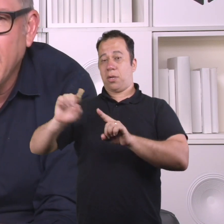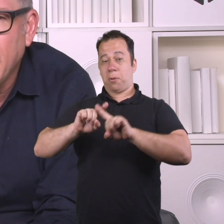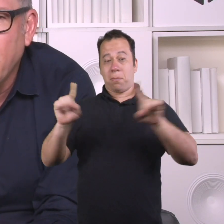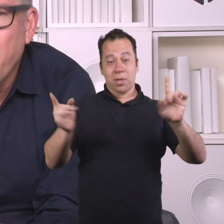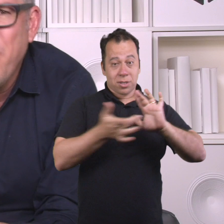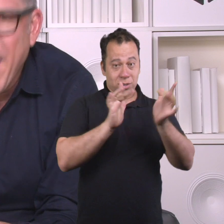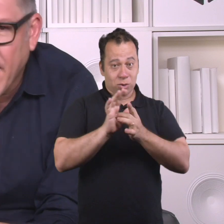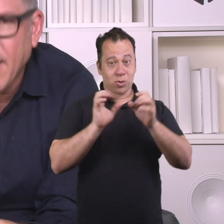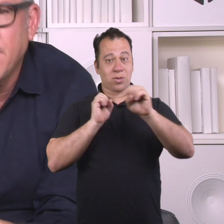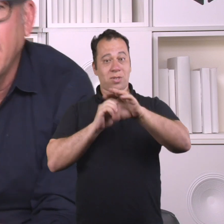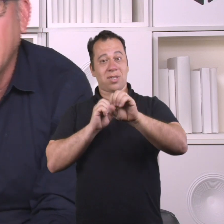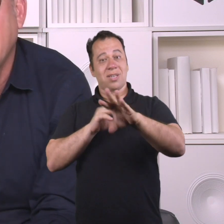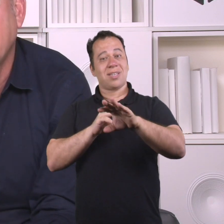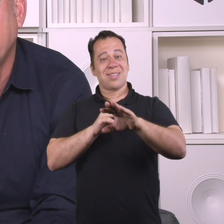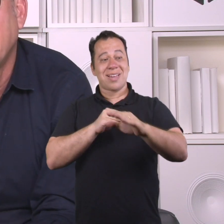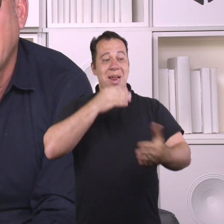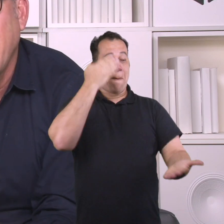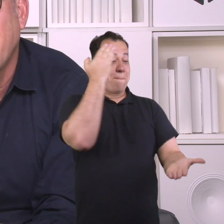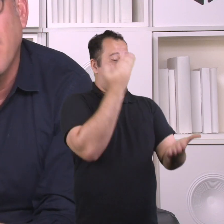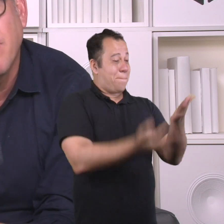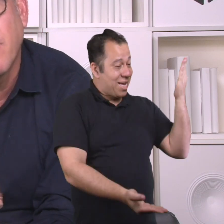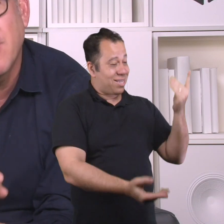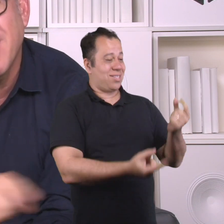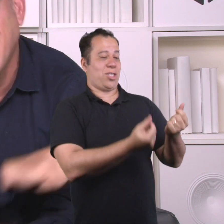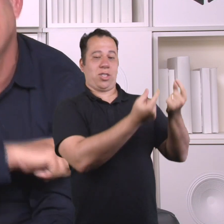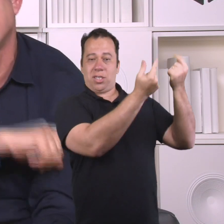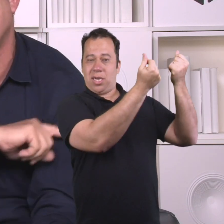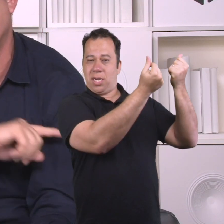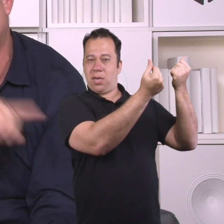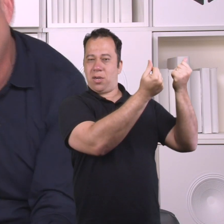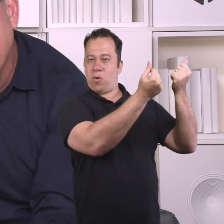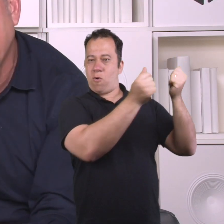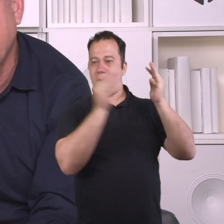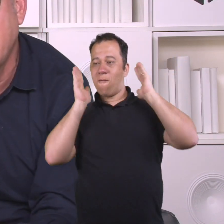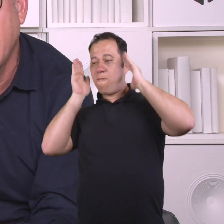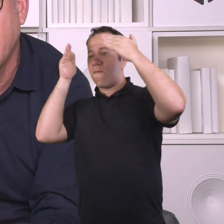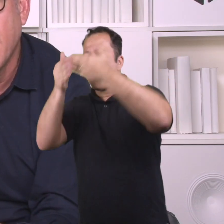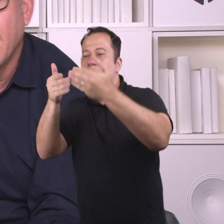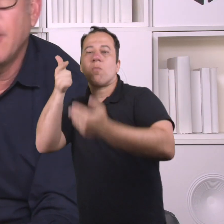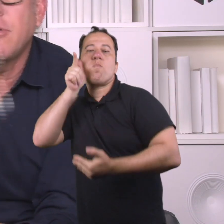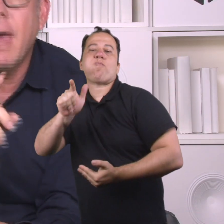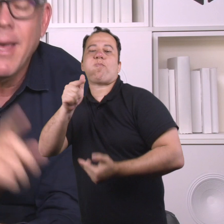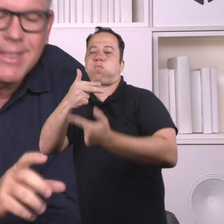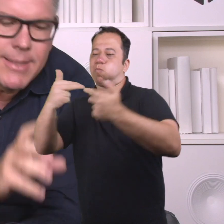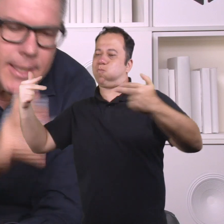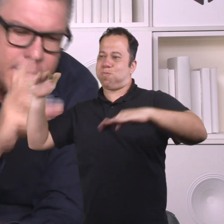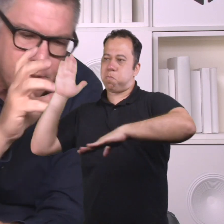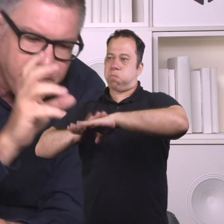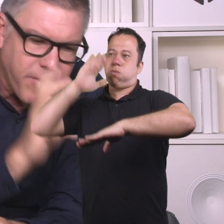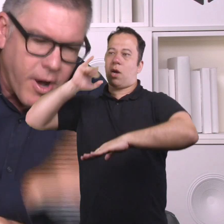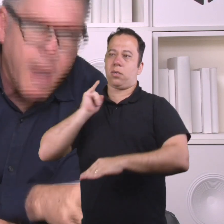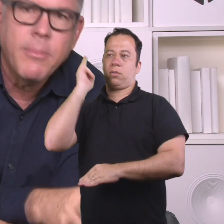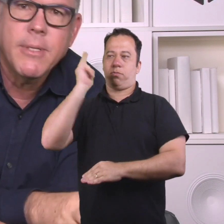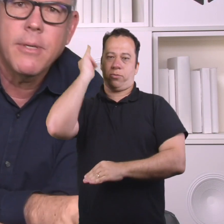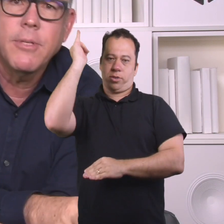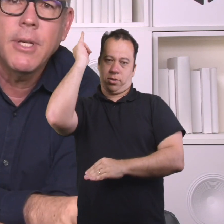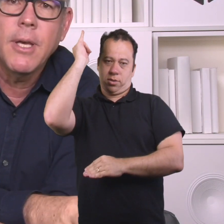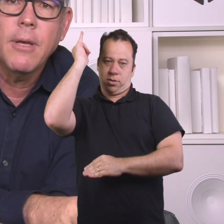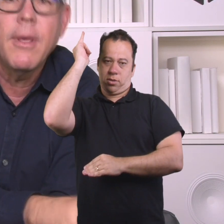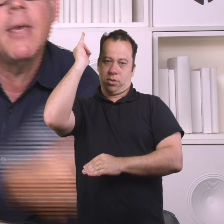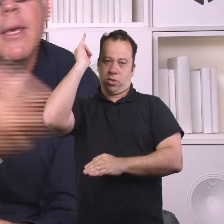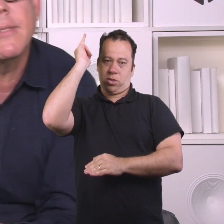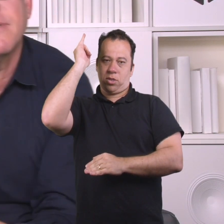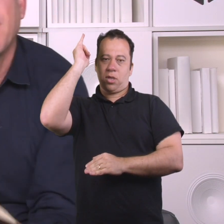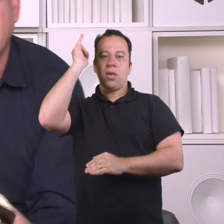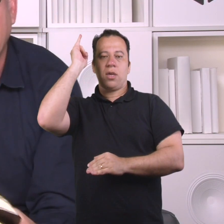o dinheiro, perca dinheiro em favor de riquezas maiores do que o dinheiro. Isto é, transforme seu